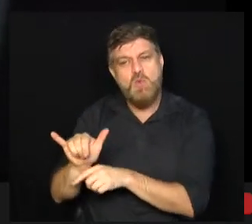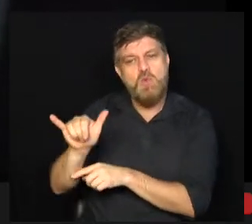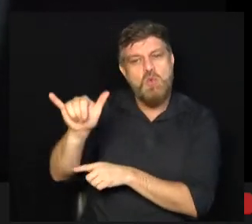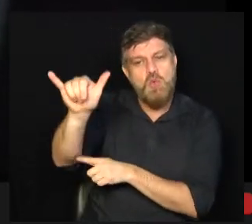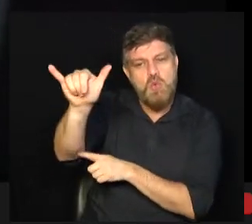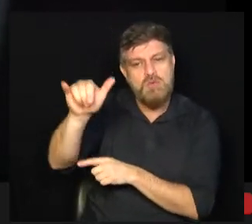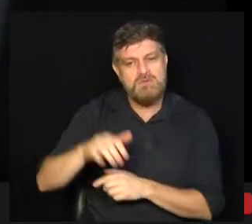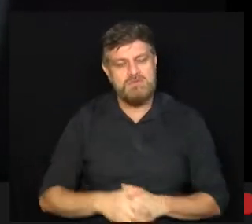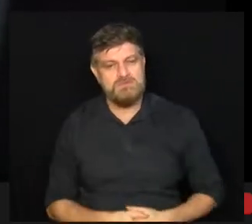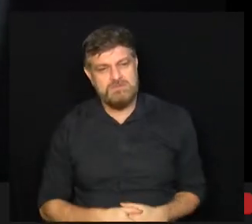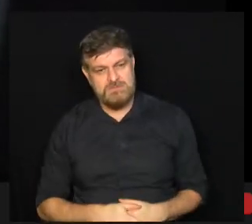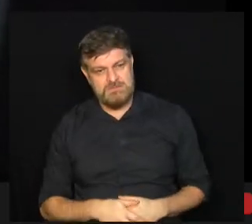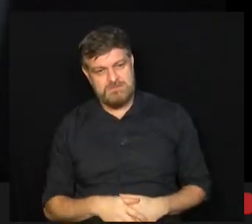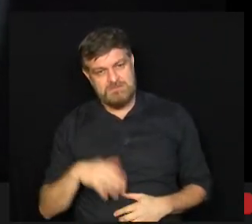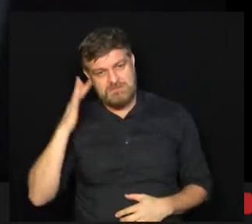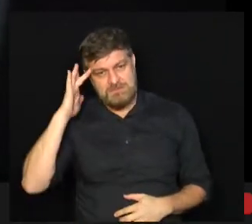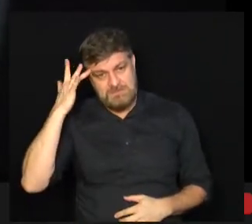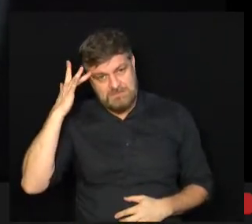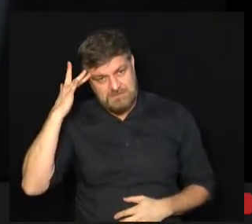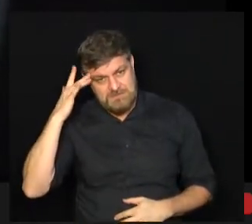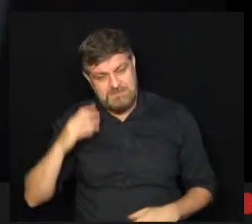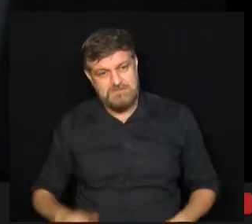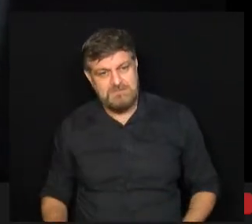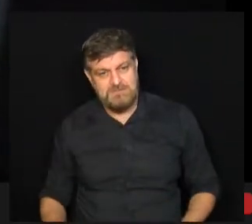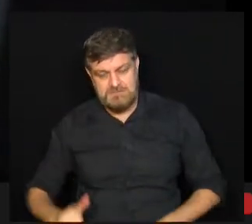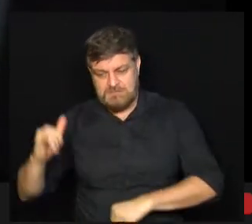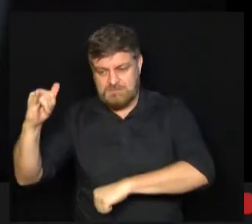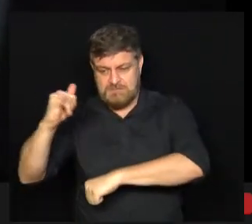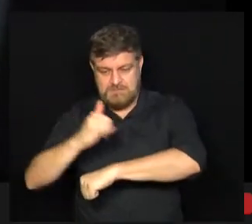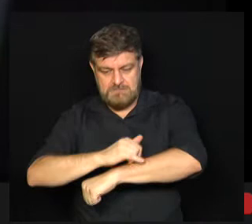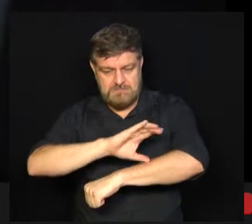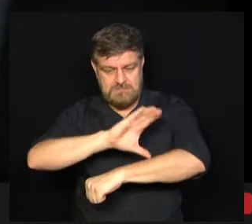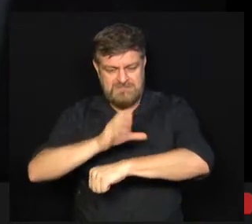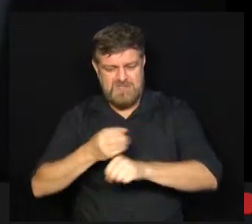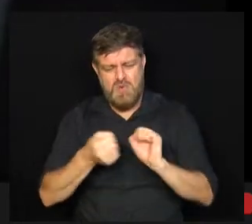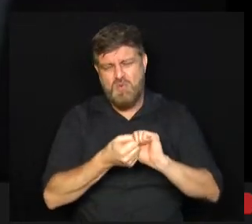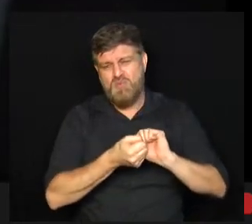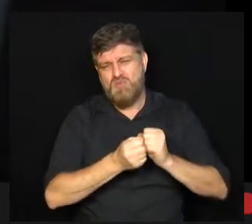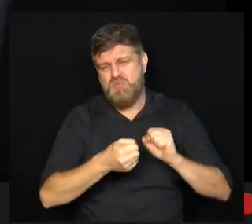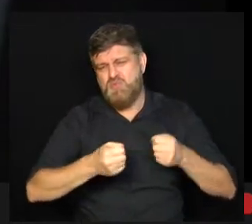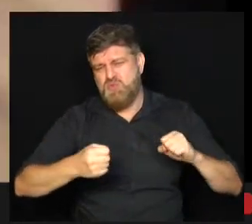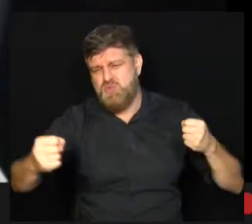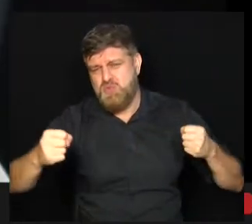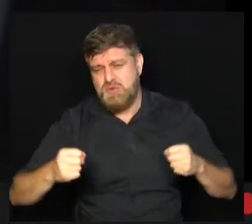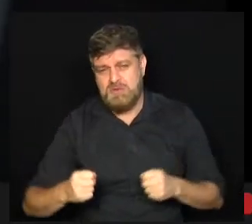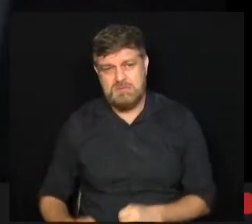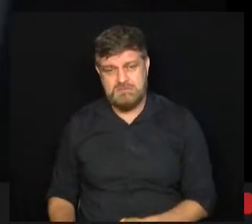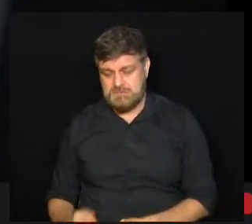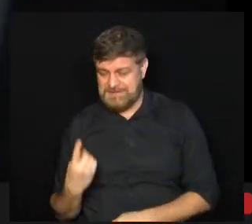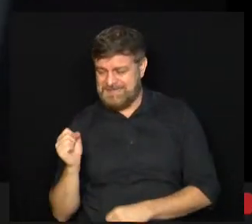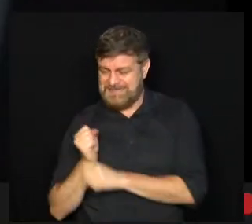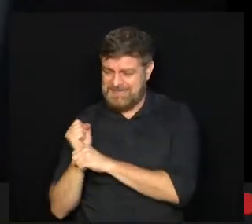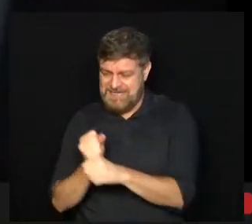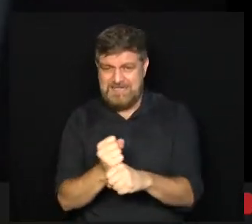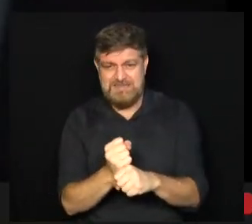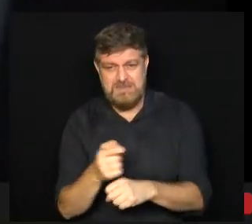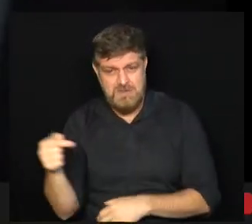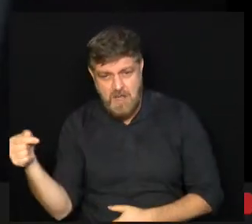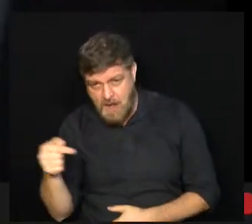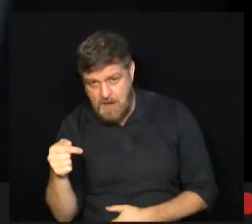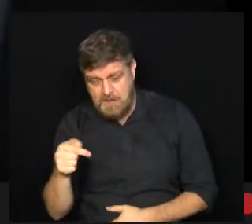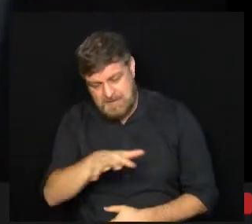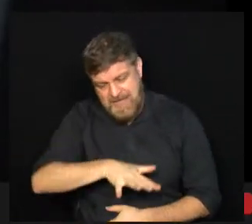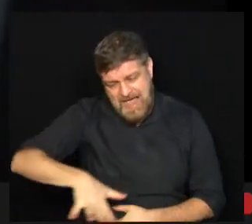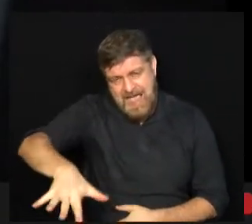que o crescimento de Viracopos nessa última década, né, nossas autoridades